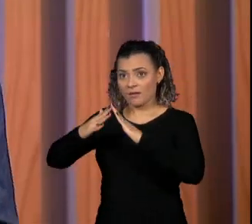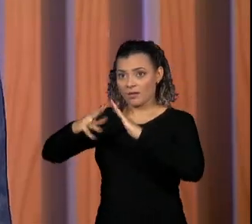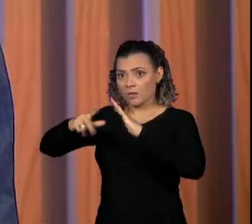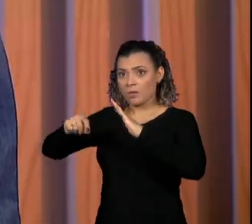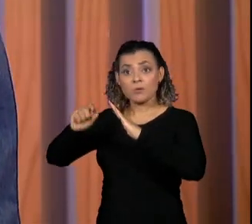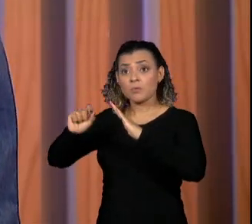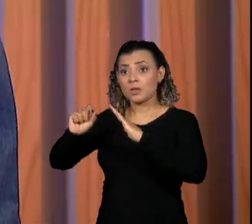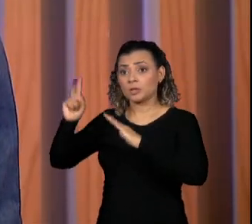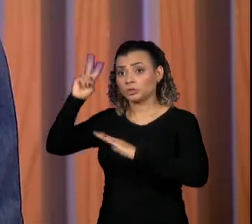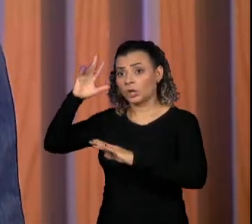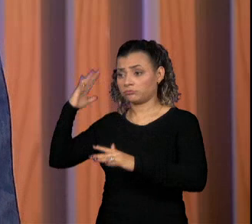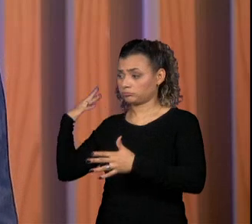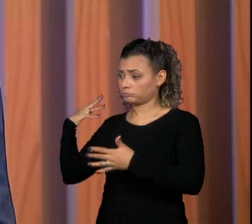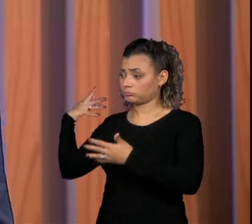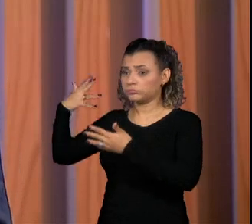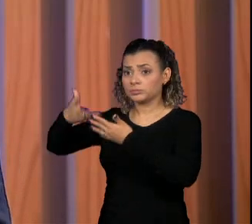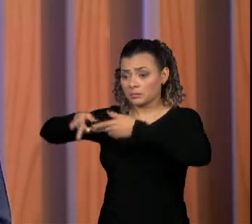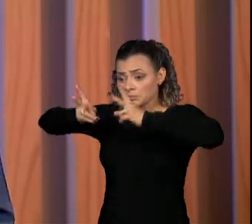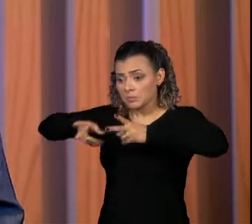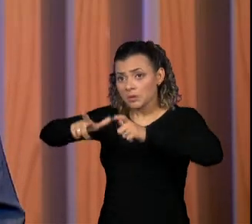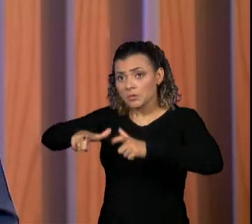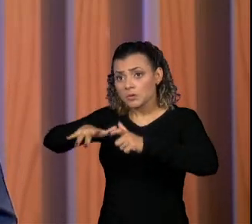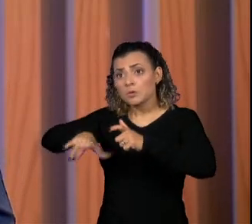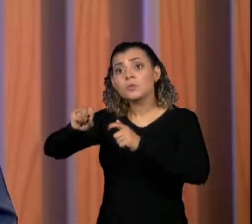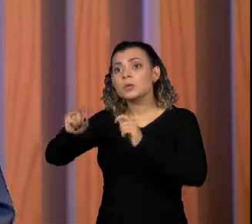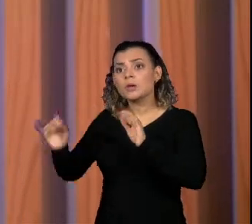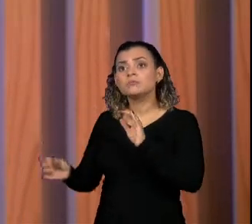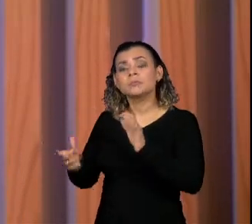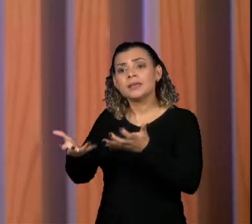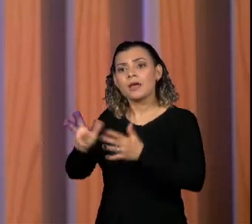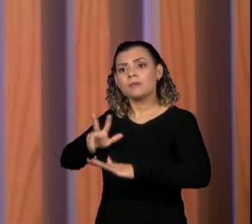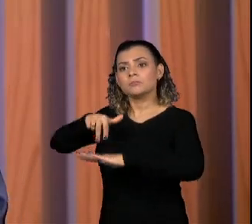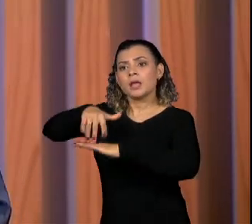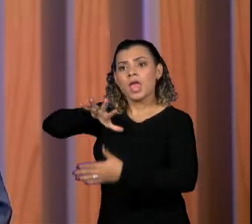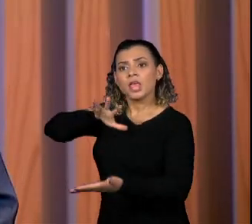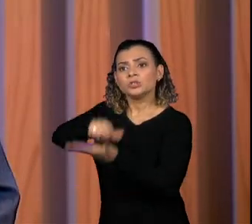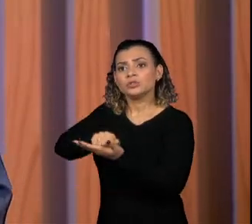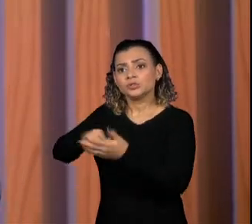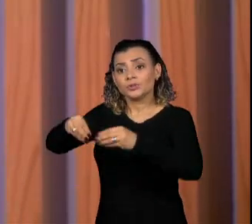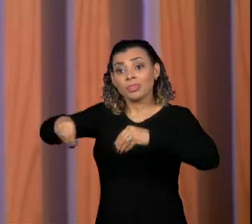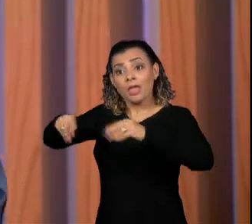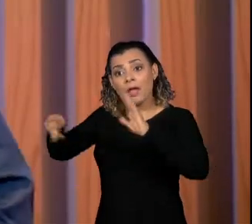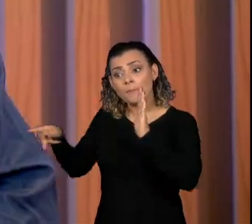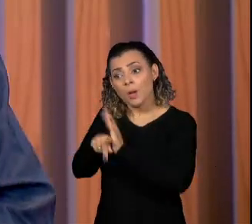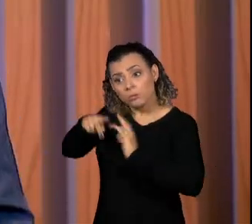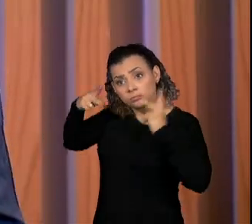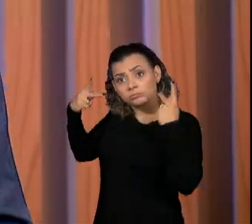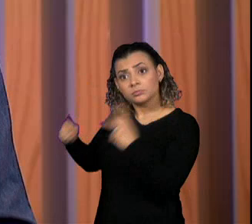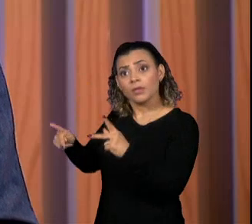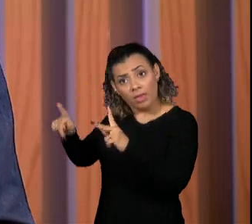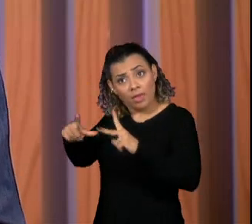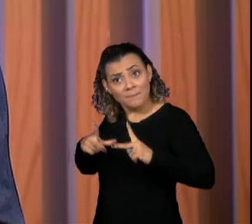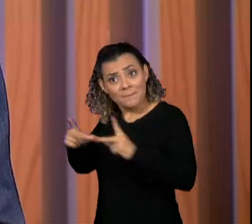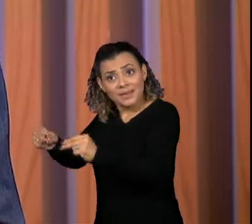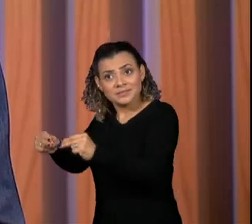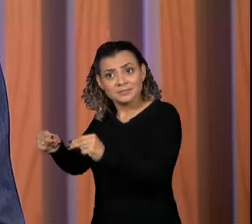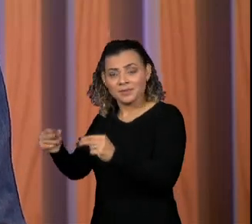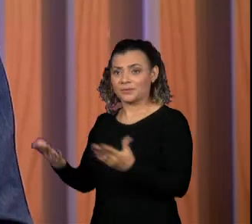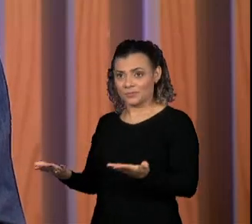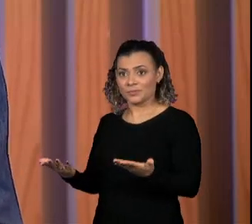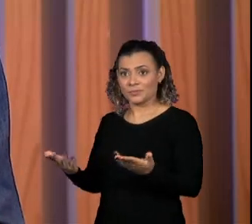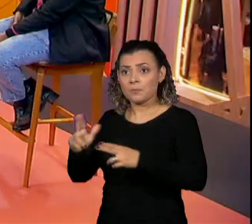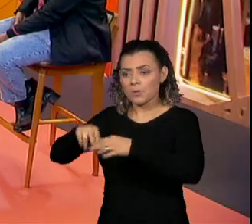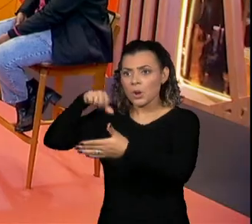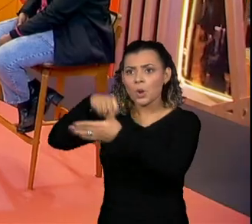historicamente vivem nesse processo de reconhecimento, né, de registro dessas terras remanescentes ainda de um processo todo